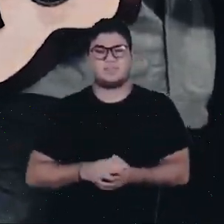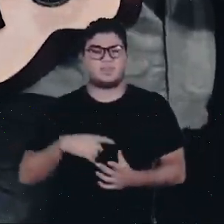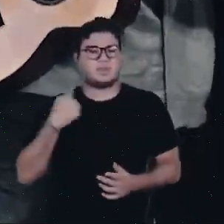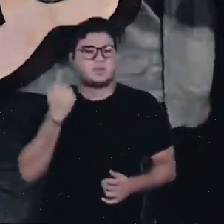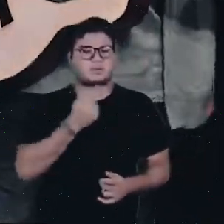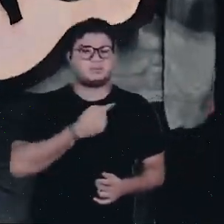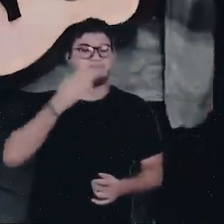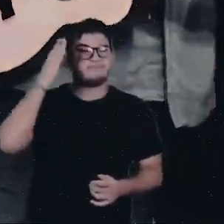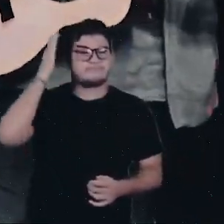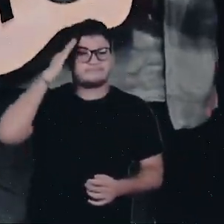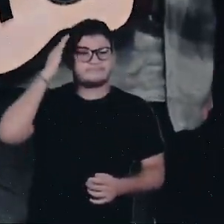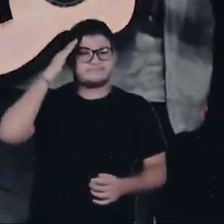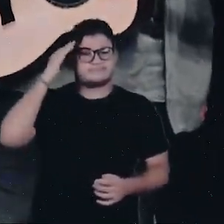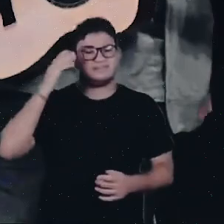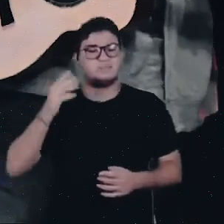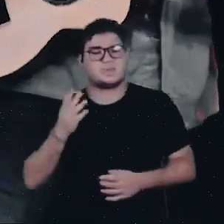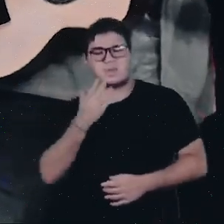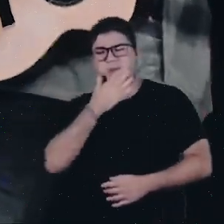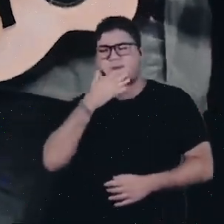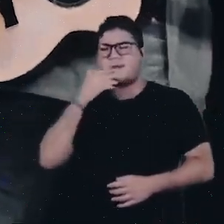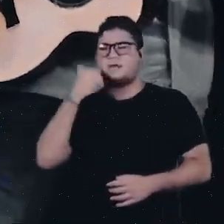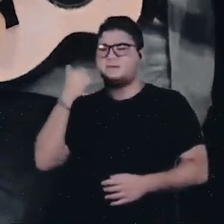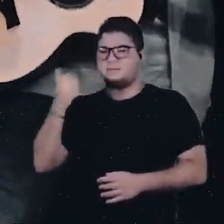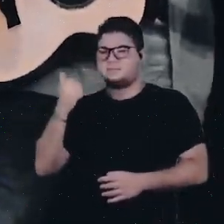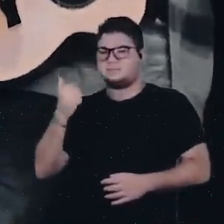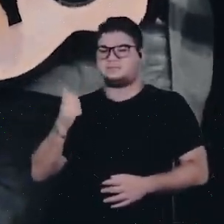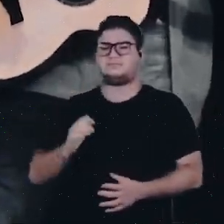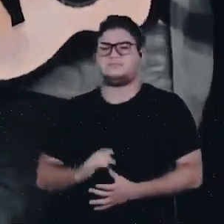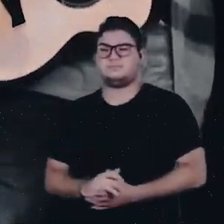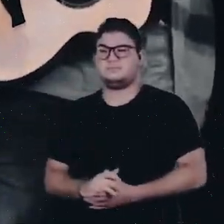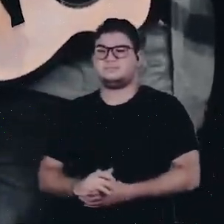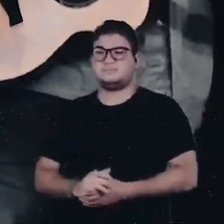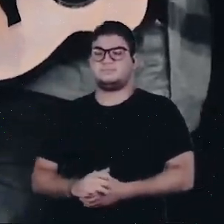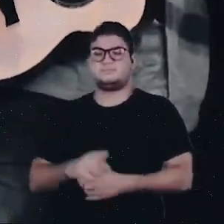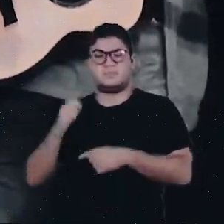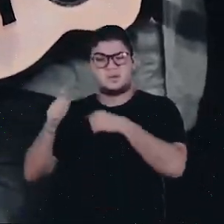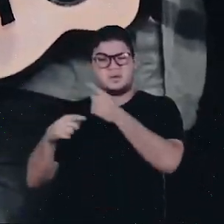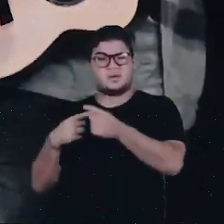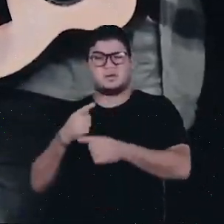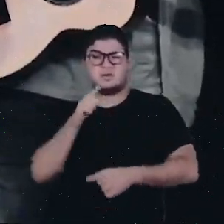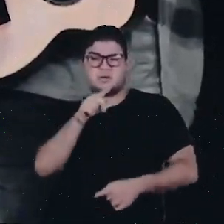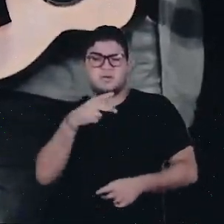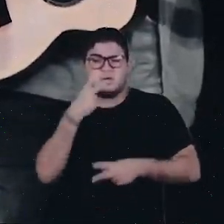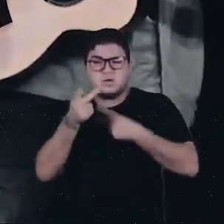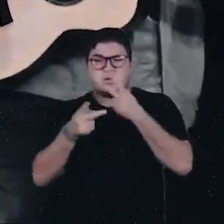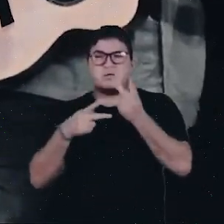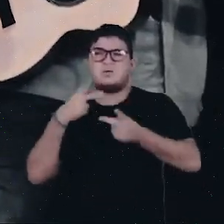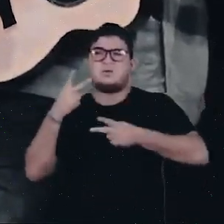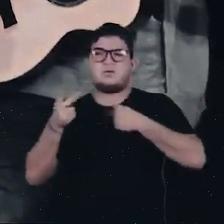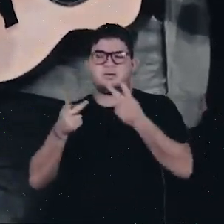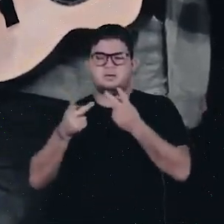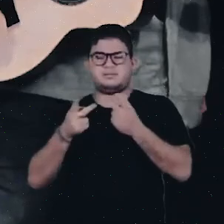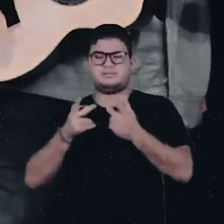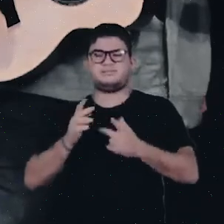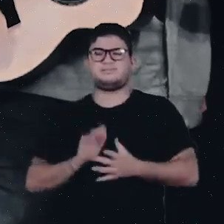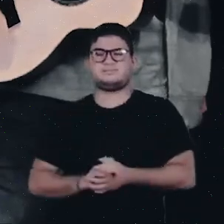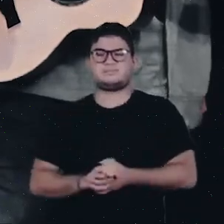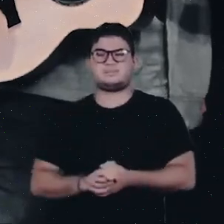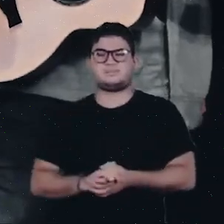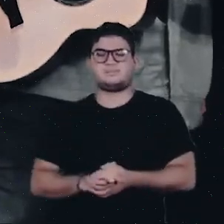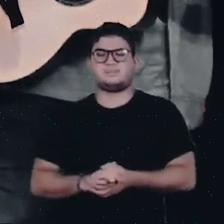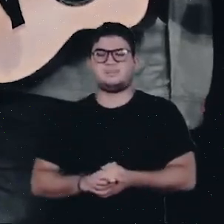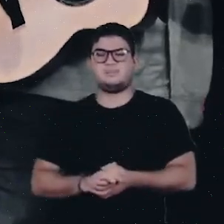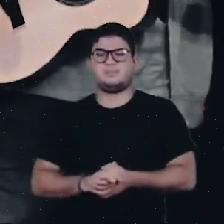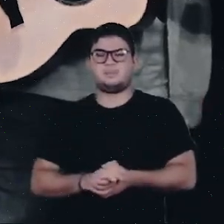assim eficaz é através daquilo que você fala. É do seu